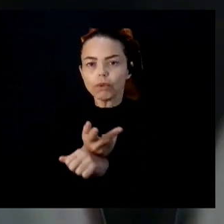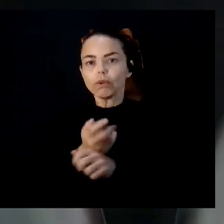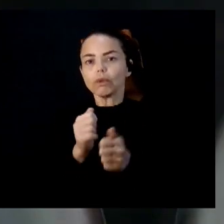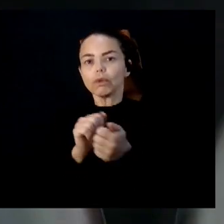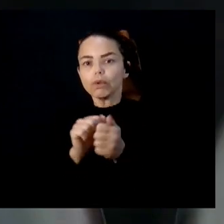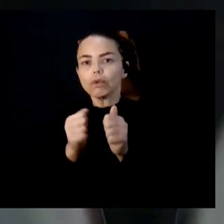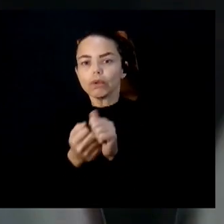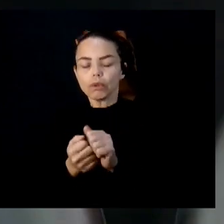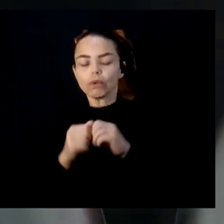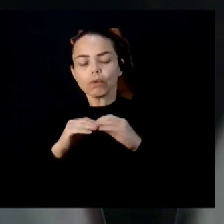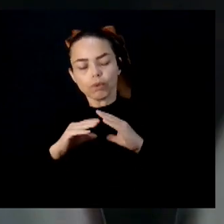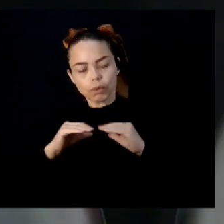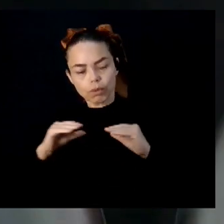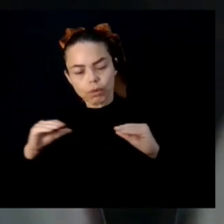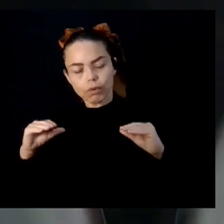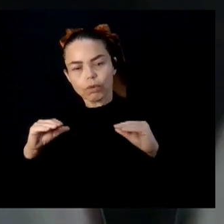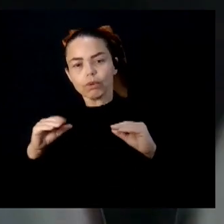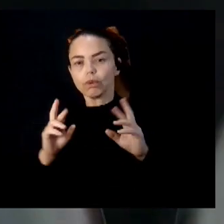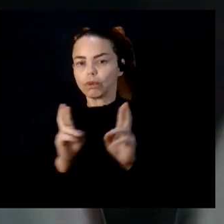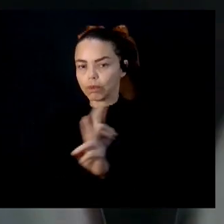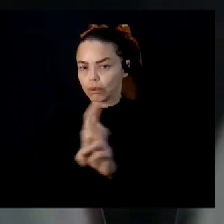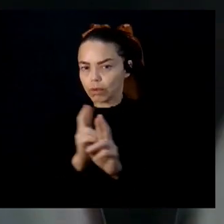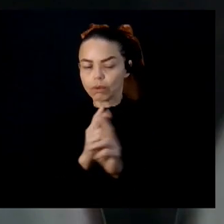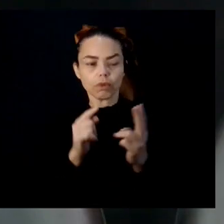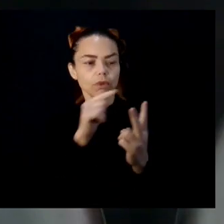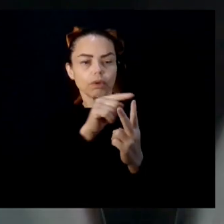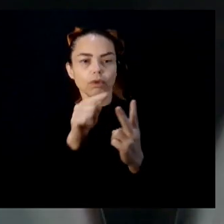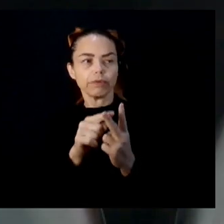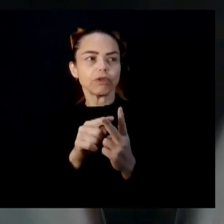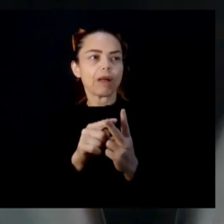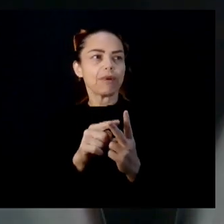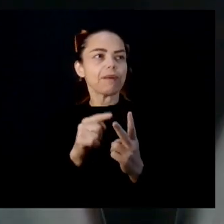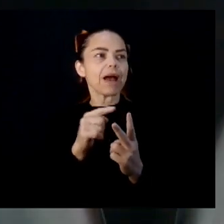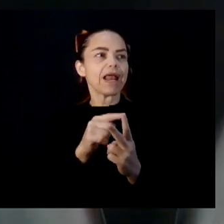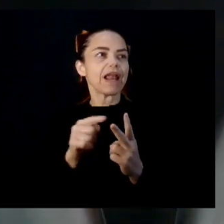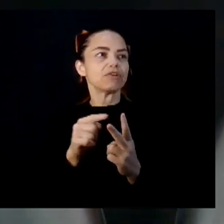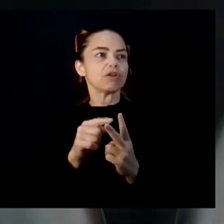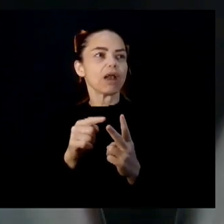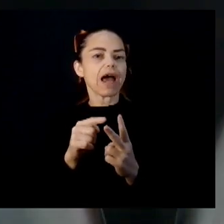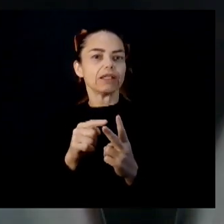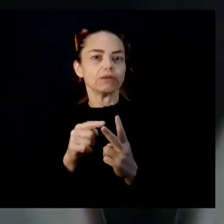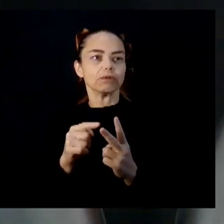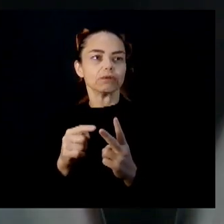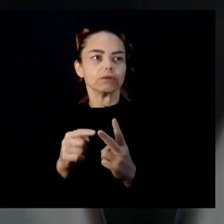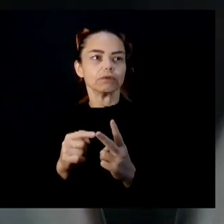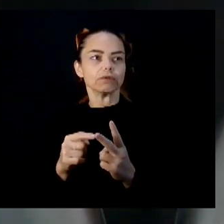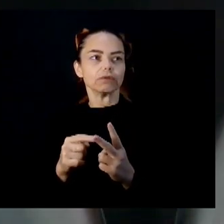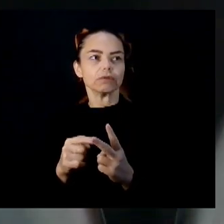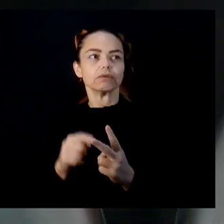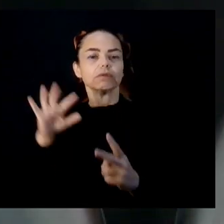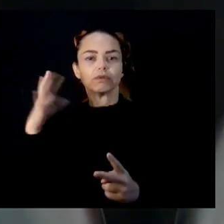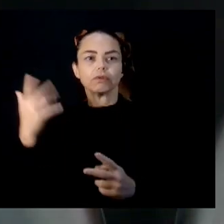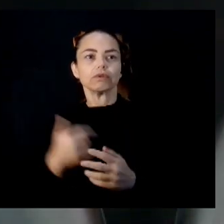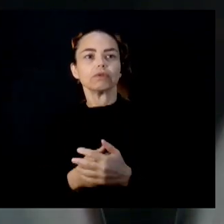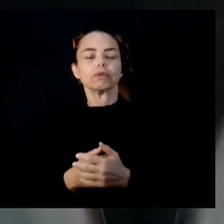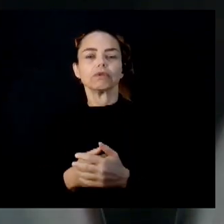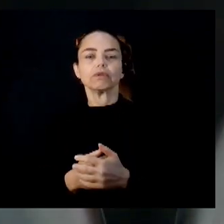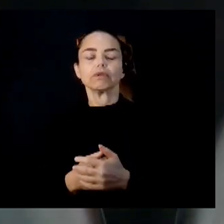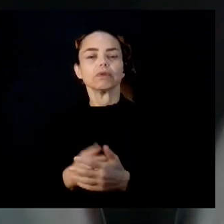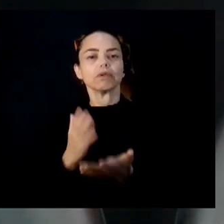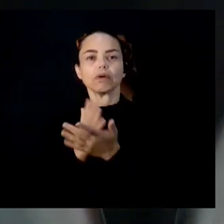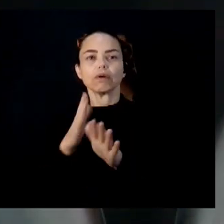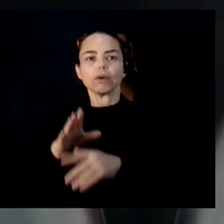de conforto. Numa relação a dois, essa zona de conforto perigosa acontece quando eu passo de ter curiosidade pelo